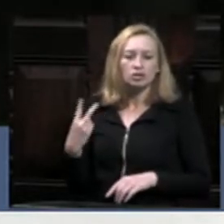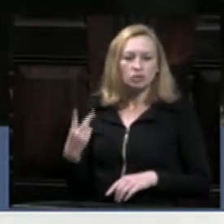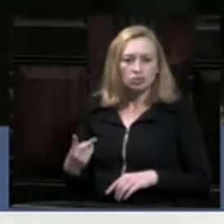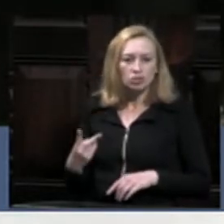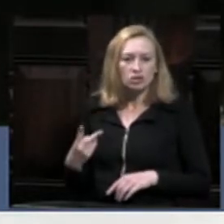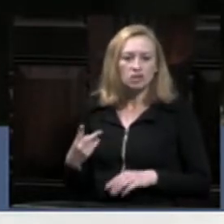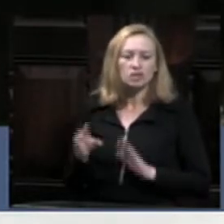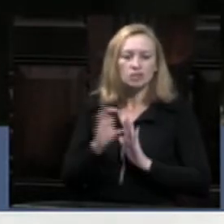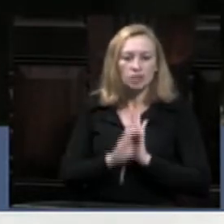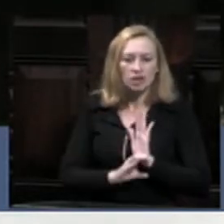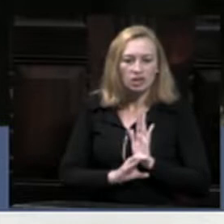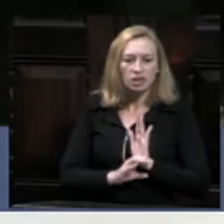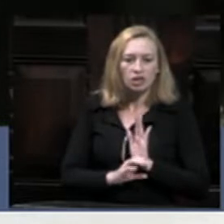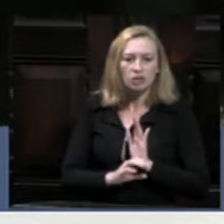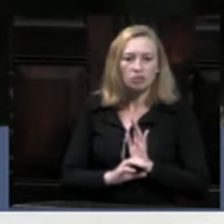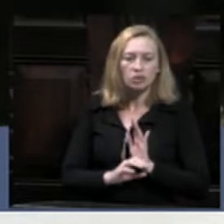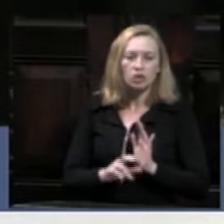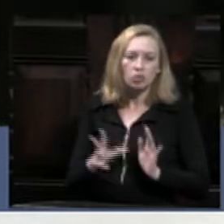autor,